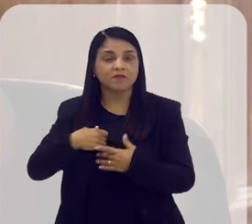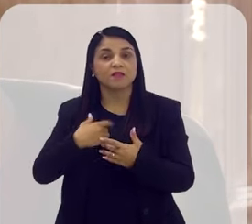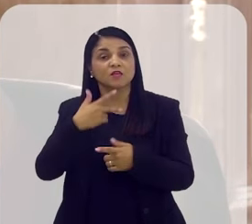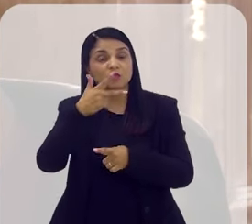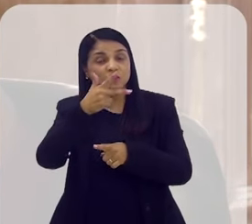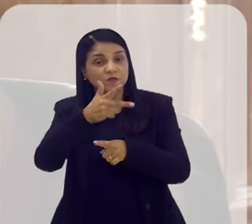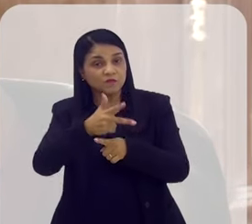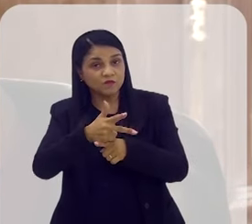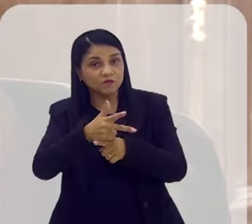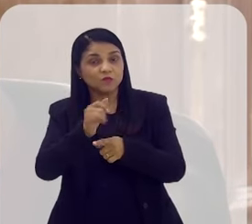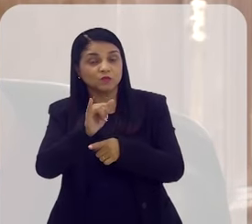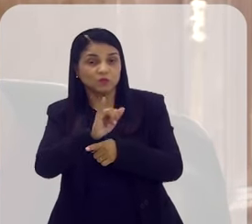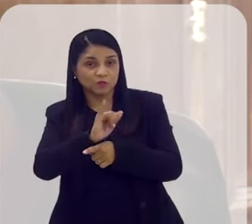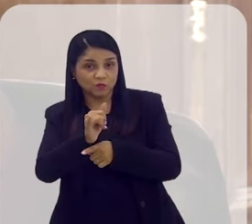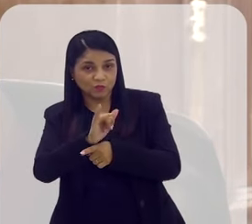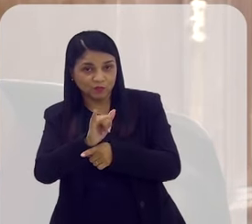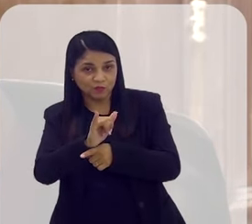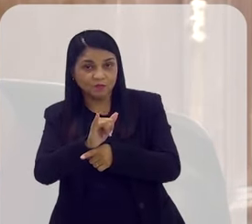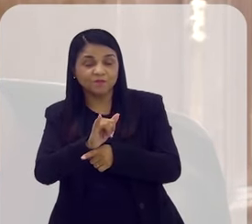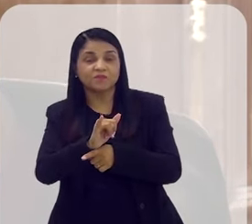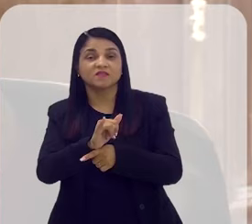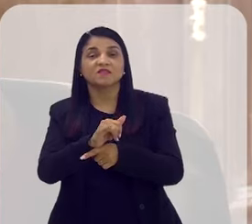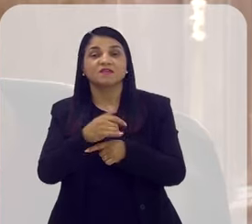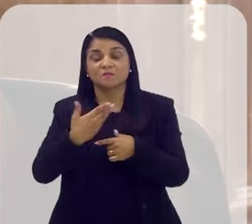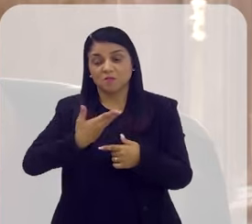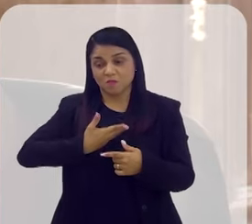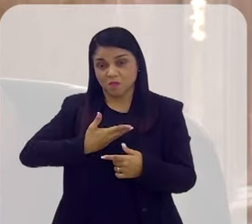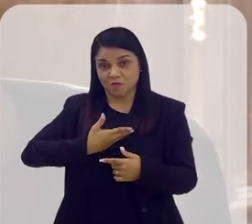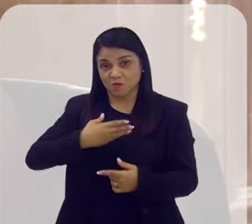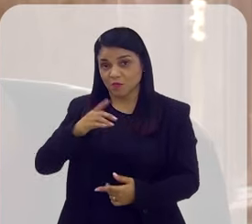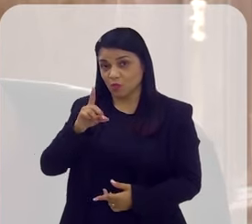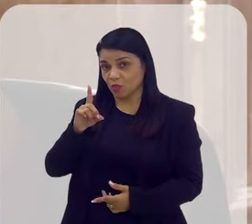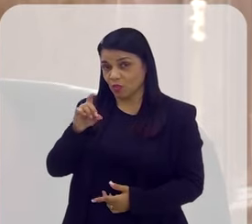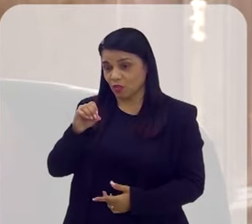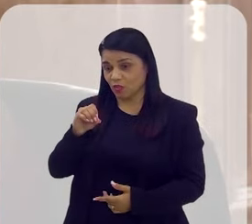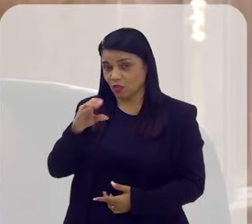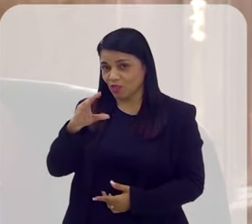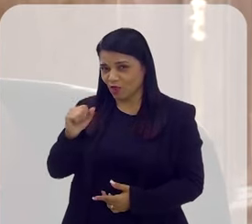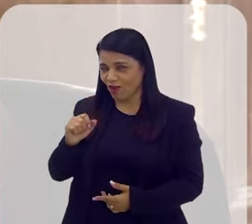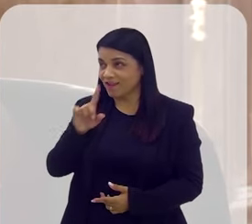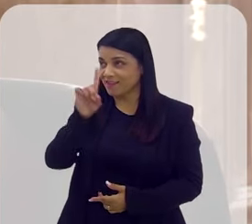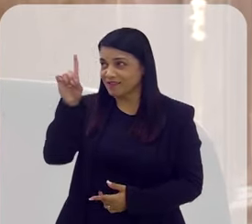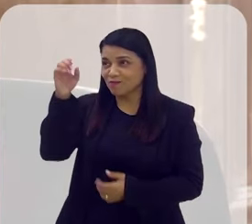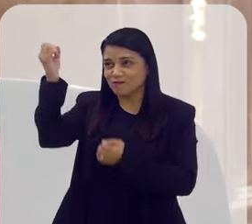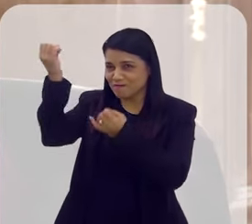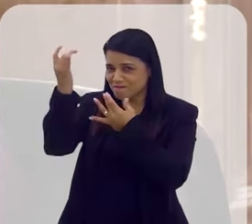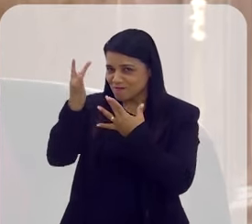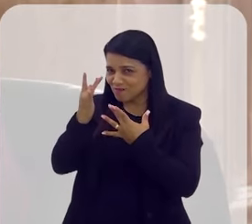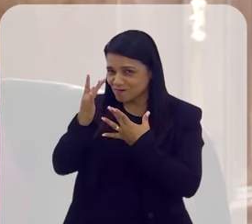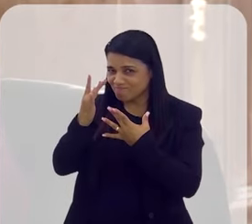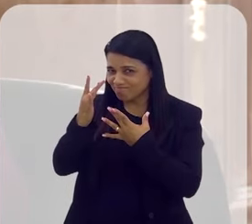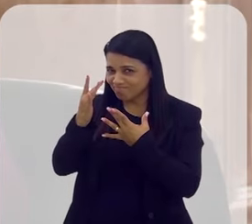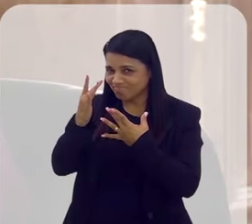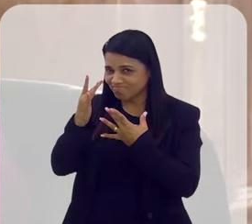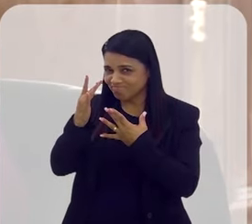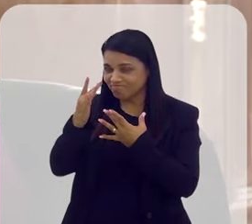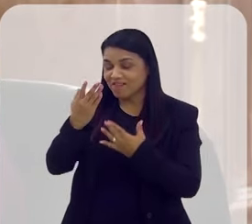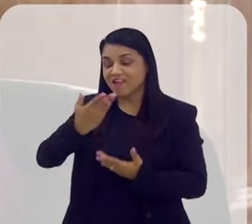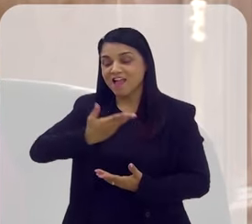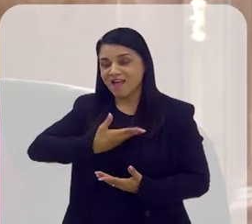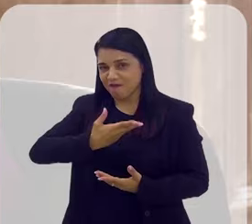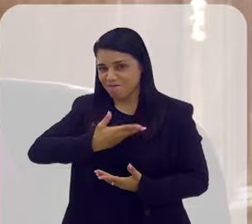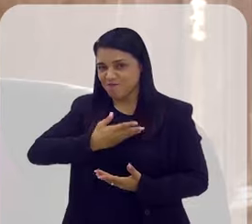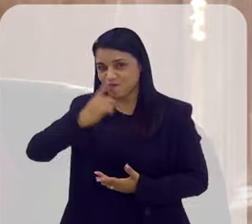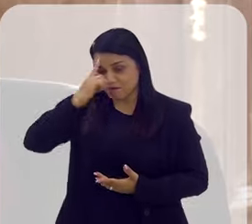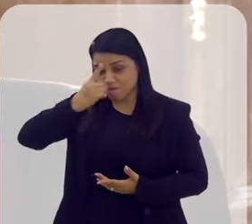YouTube. É vídeo, é. E foi assim que aconteceu. Nós gravamos o vídeo e através do nosso amigo Doca, porque Deus, quando quer nos abençoar,